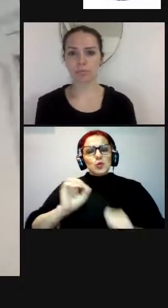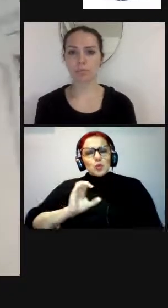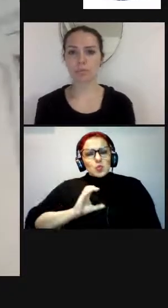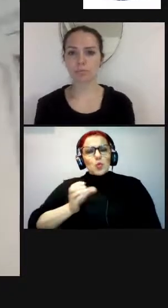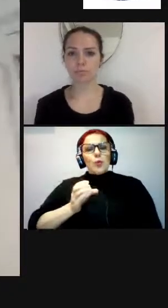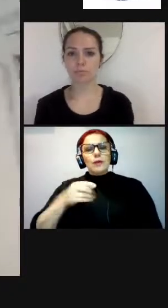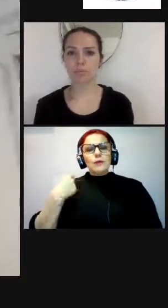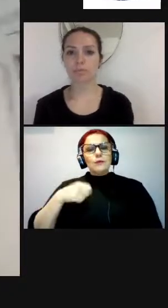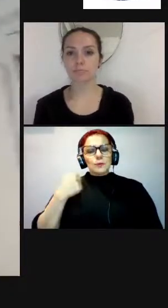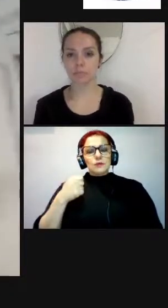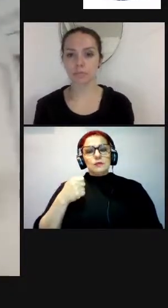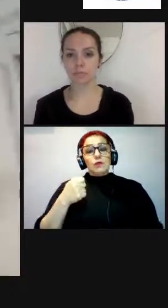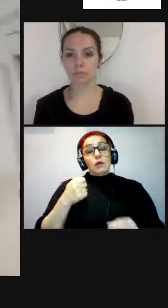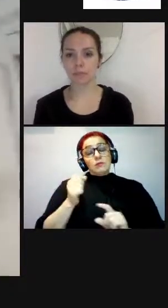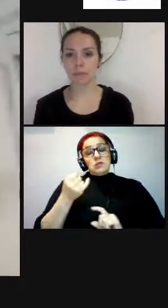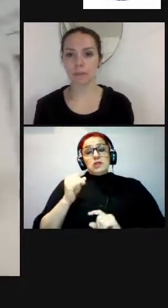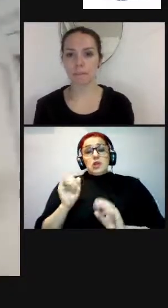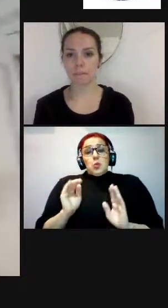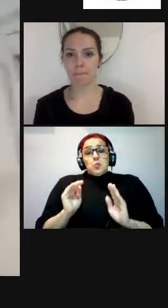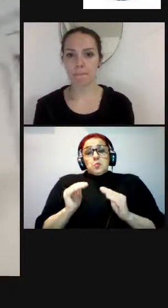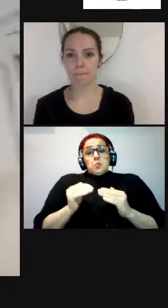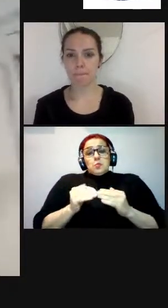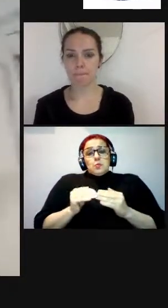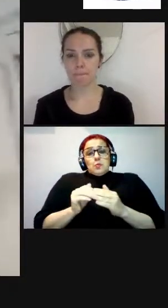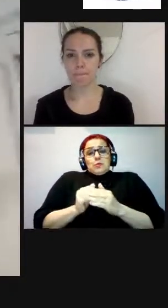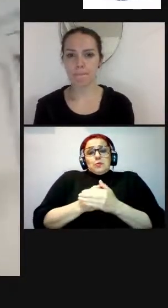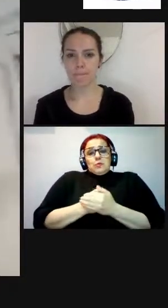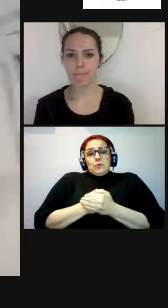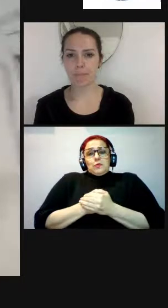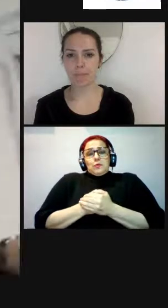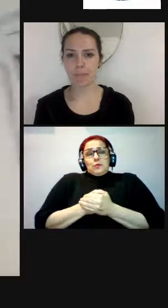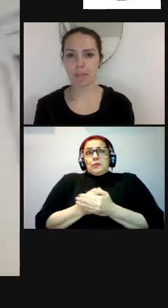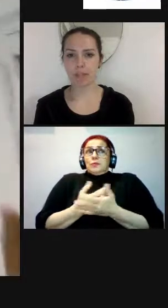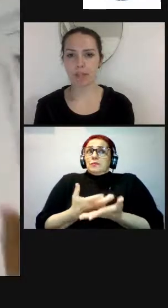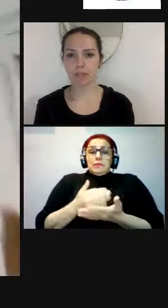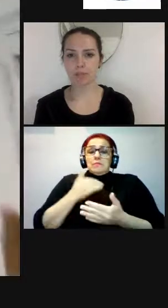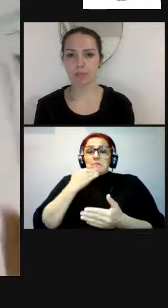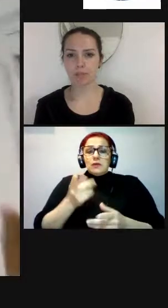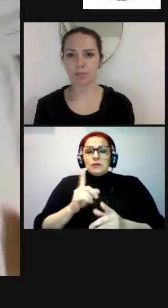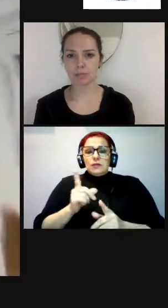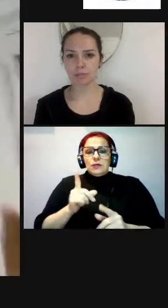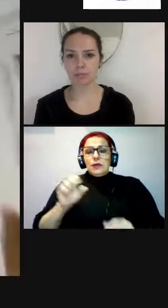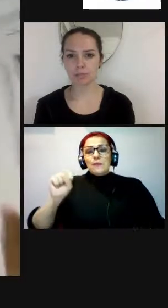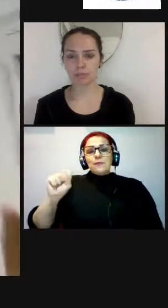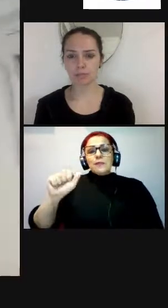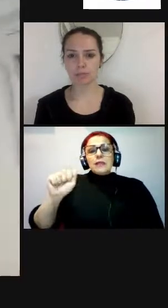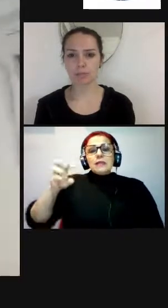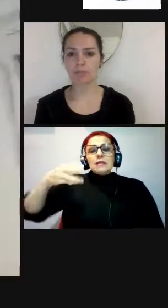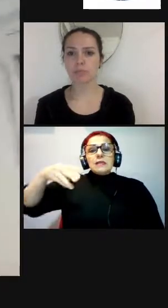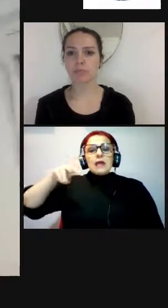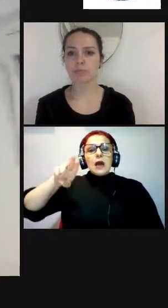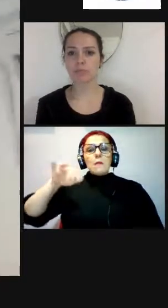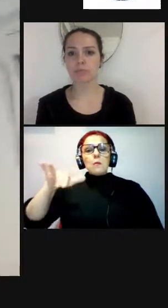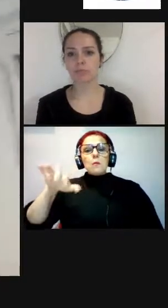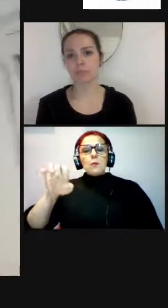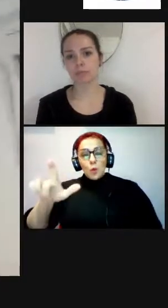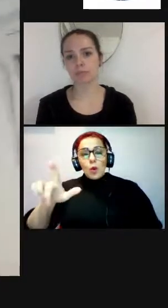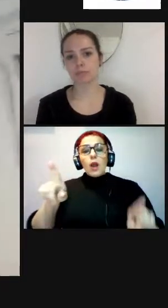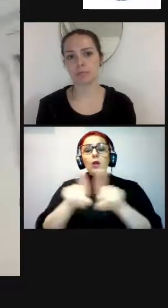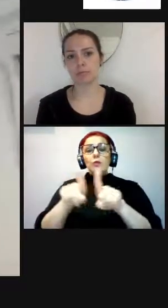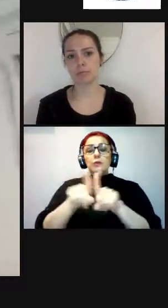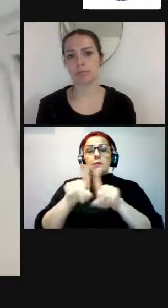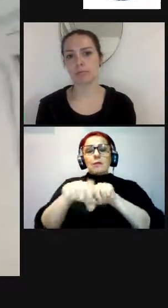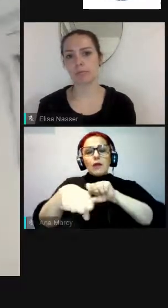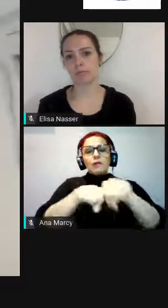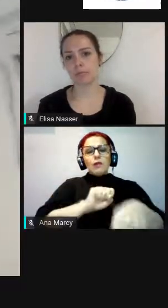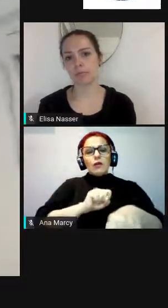tem que ler e produzir o Samuel né da Delta vieram meu veterano forma alguns anos atrás de mim talvez uns dois anos a gente nem ou